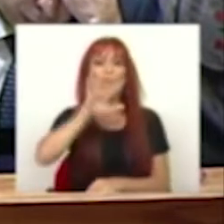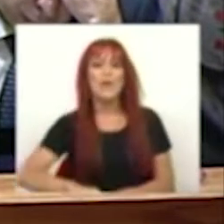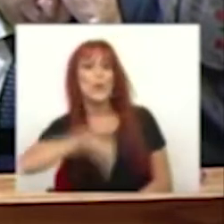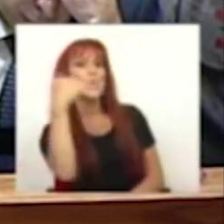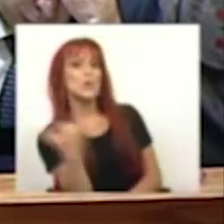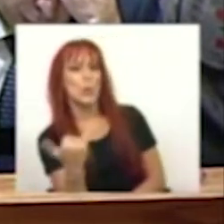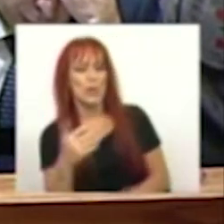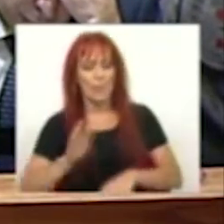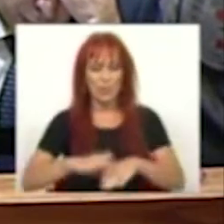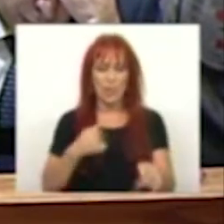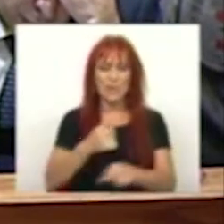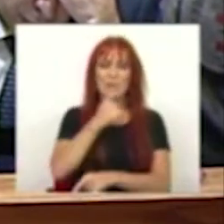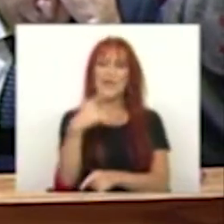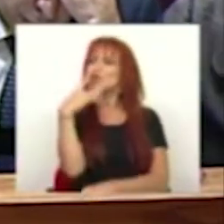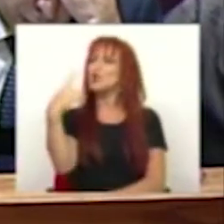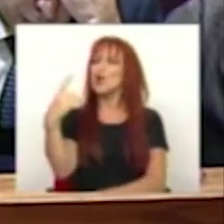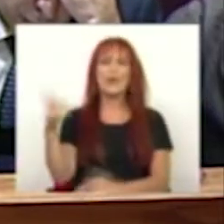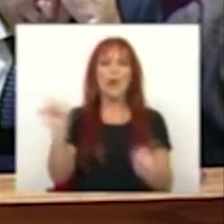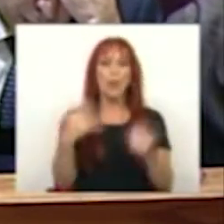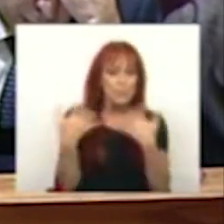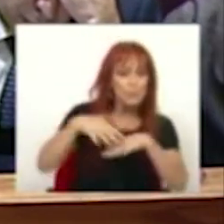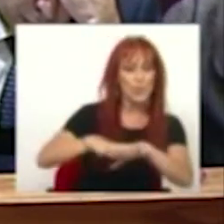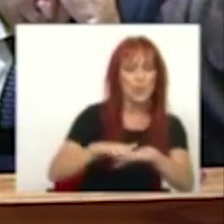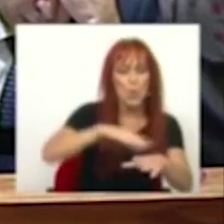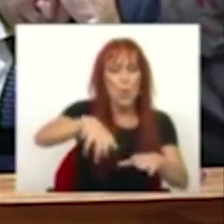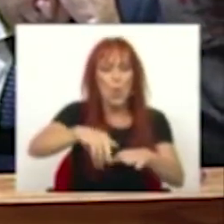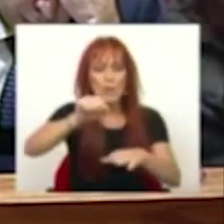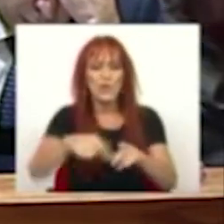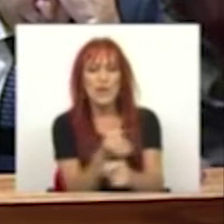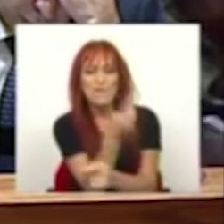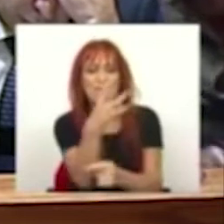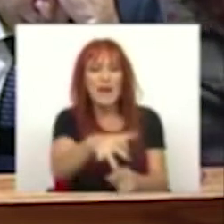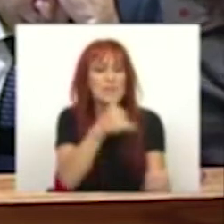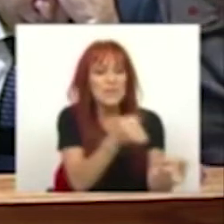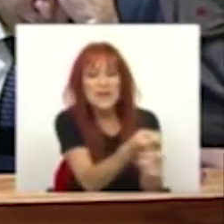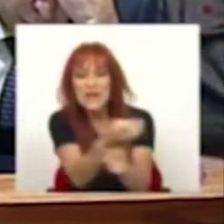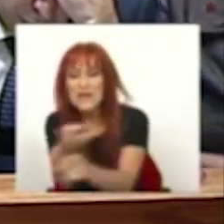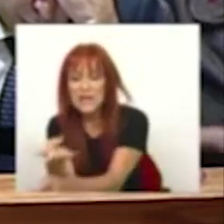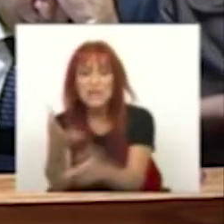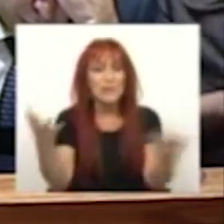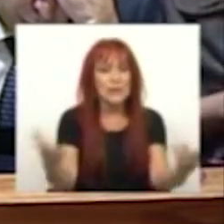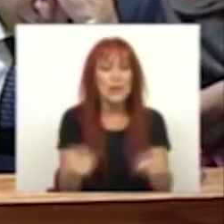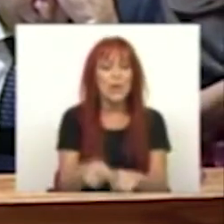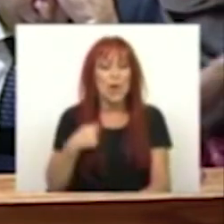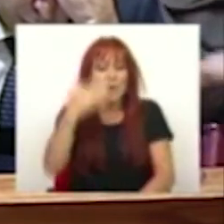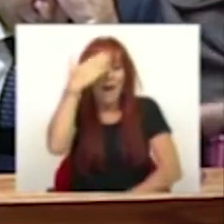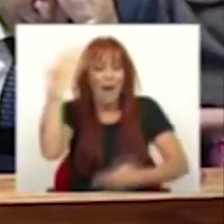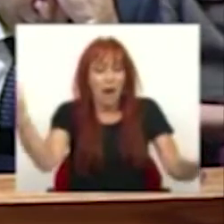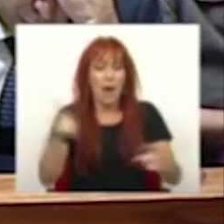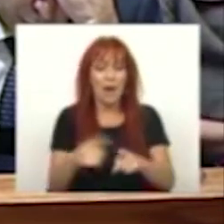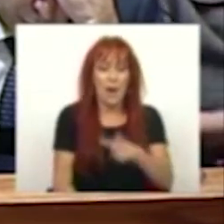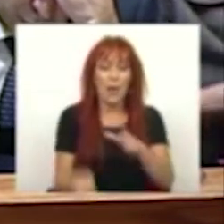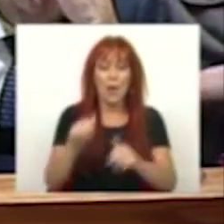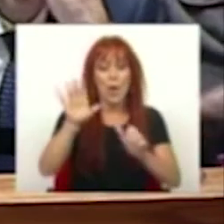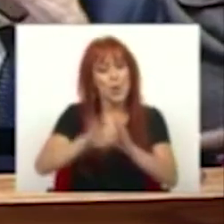É por isso uma medida que não é isolada, mas integrada no contexto do conjunto destas medidas que temos previsto para